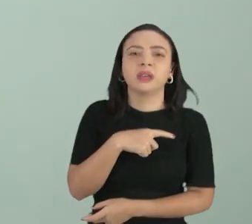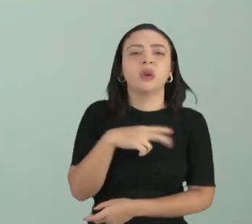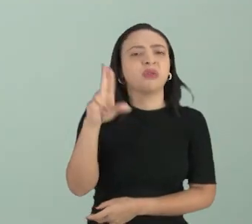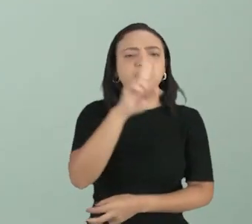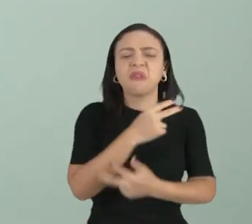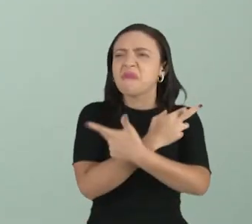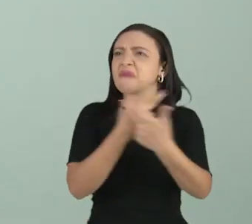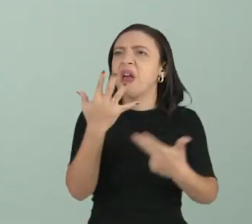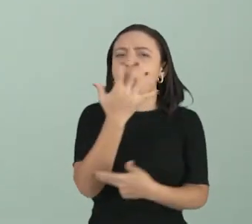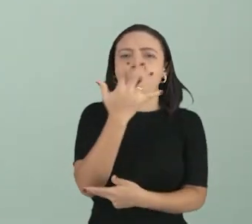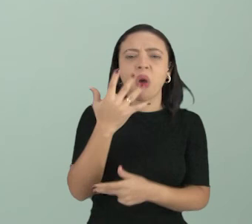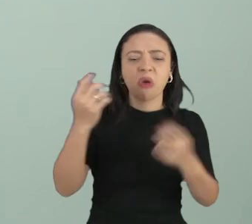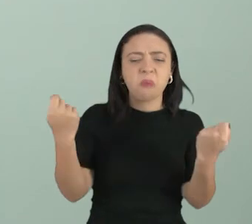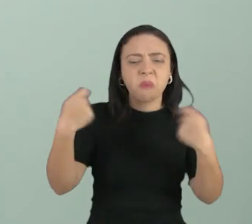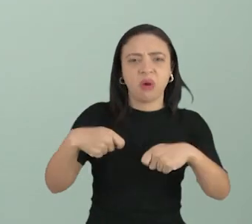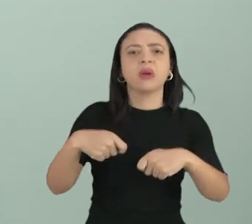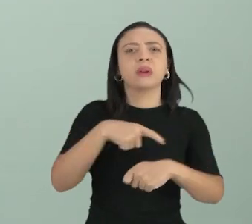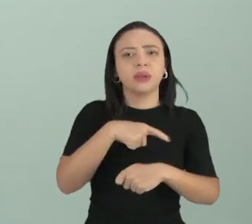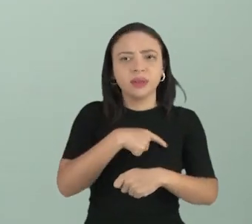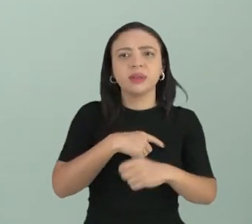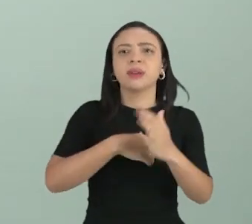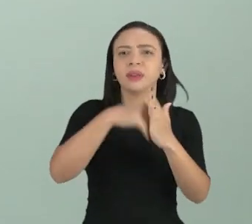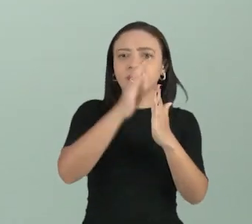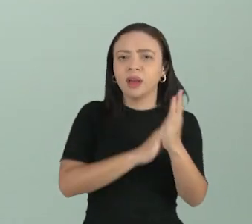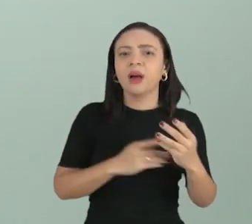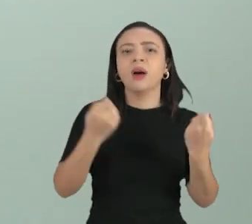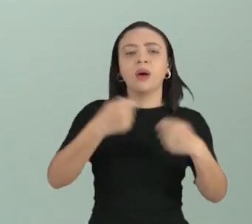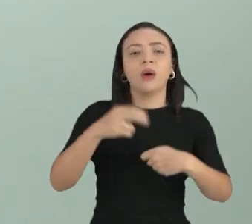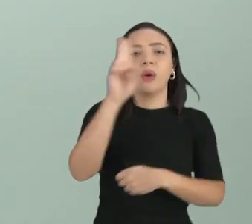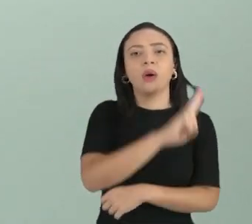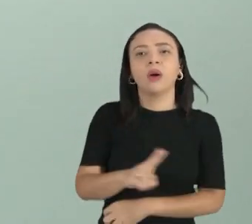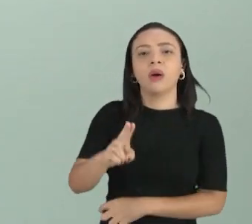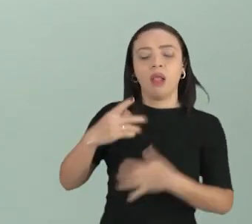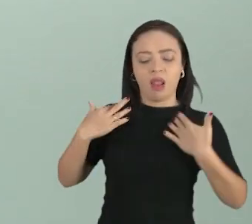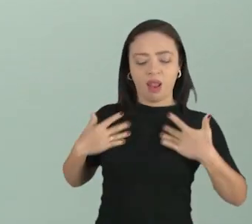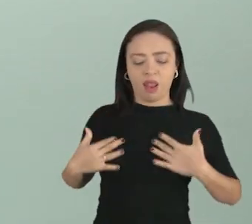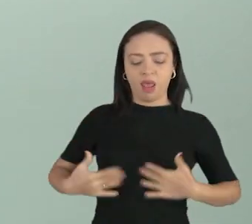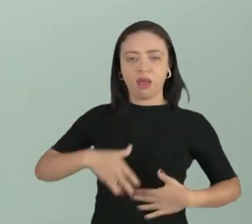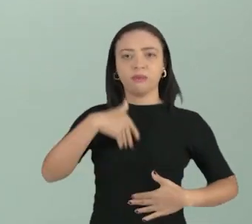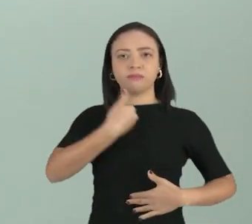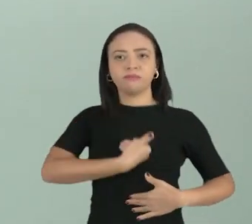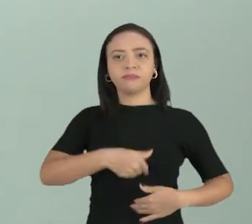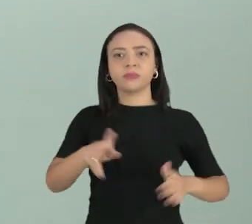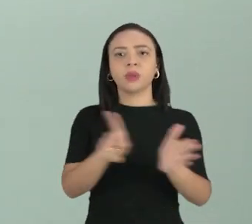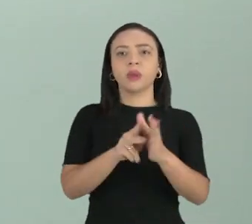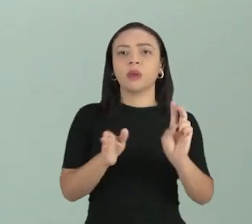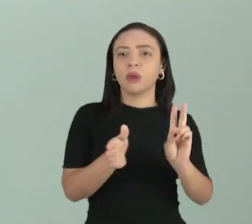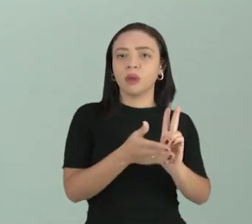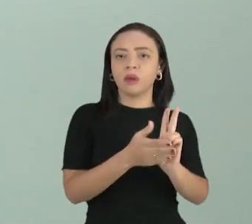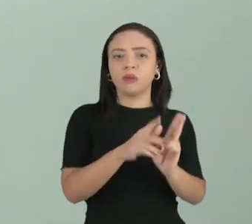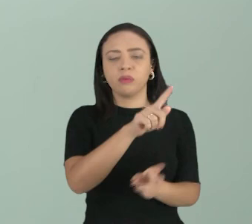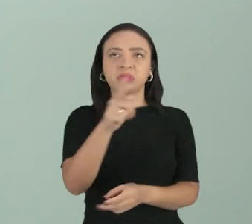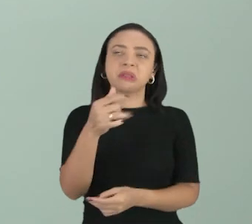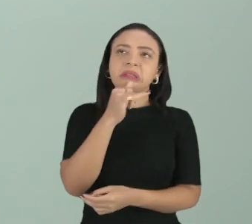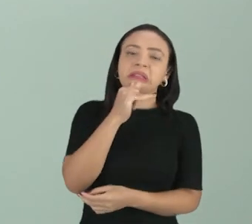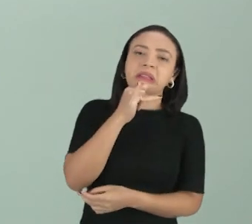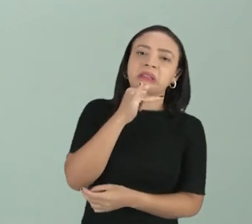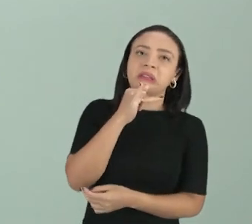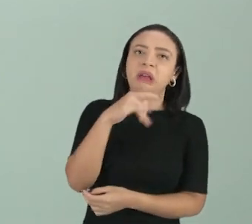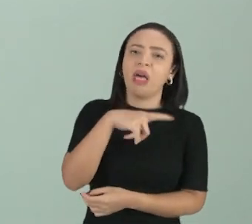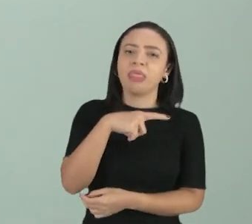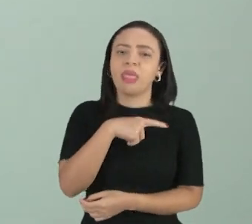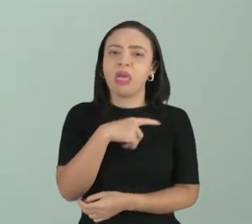tintas, né? Quantas possibilidades de tinta foram usadas aí nas pinturas corporais indígenas? Será que você teria, de repente,